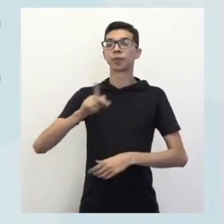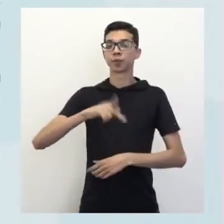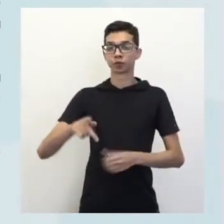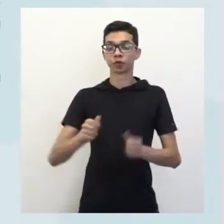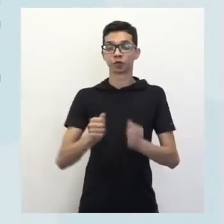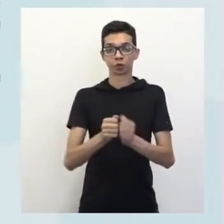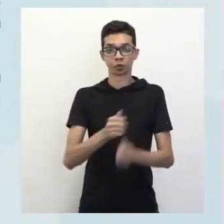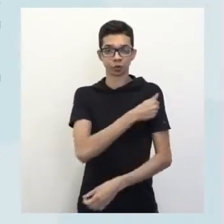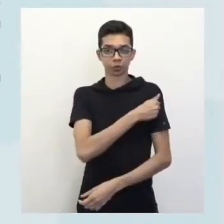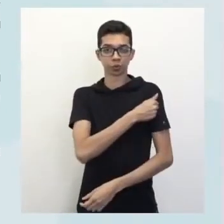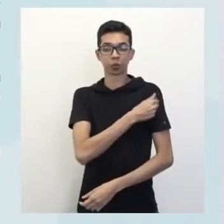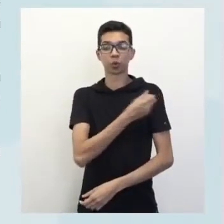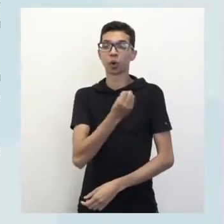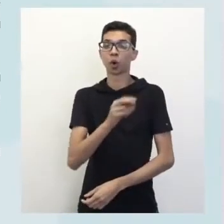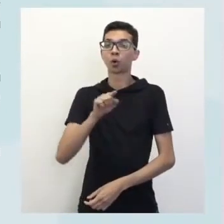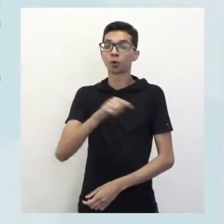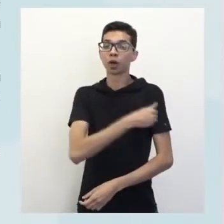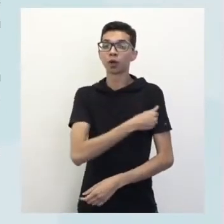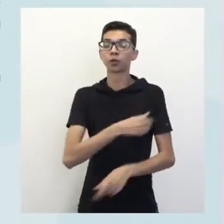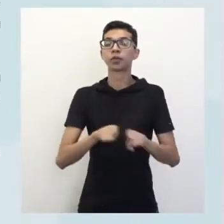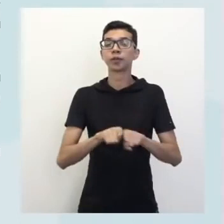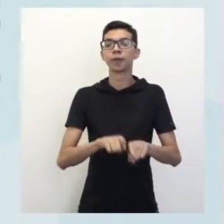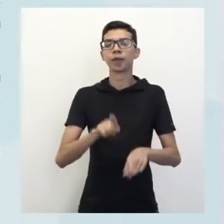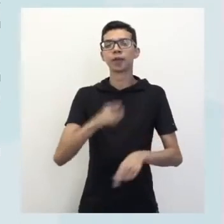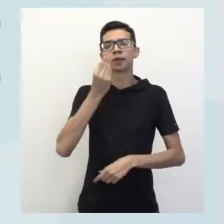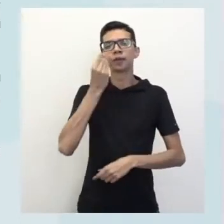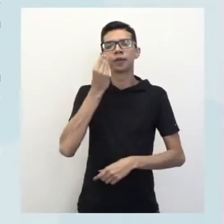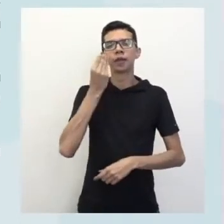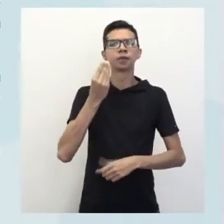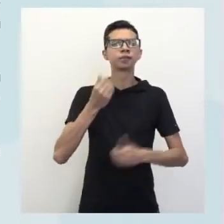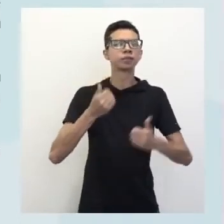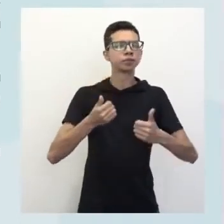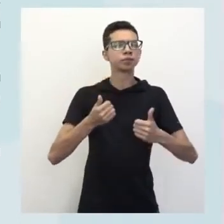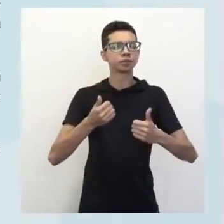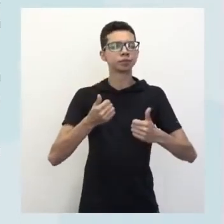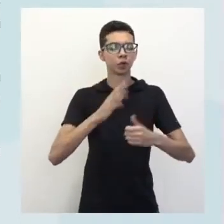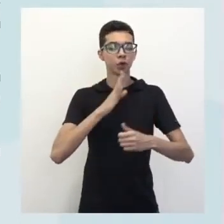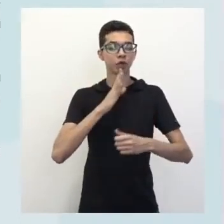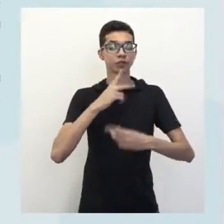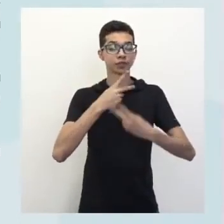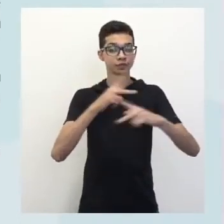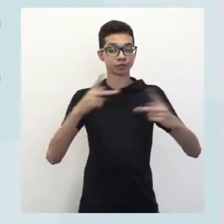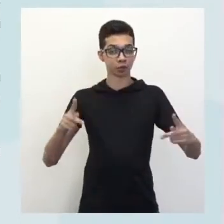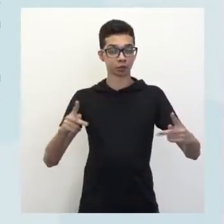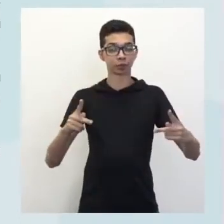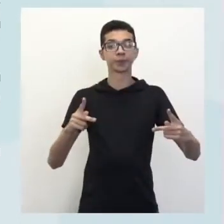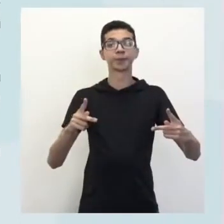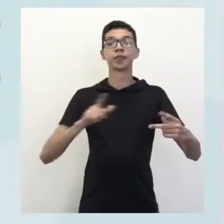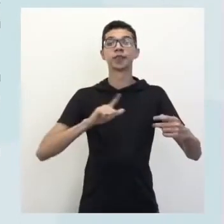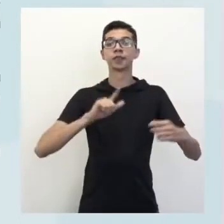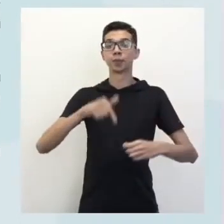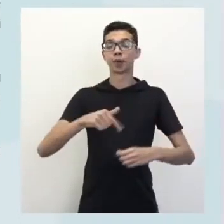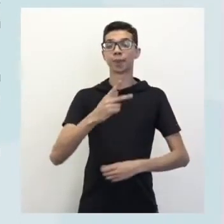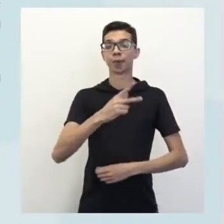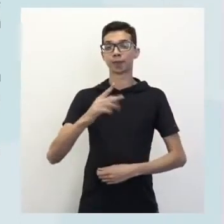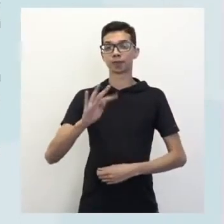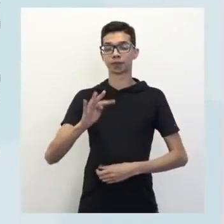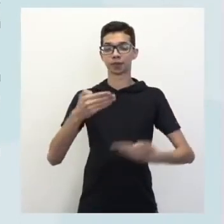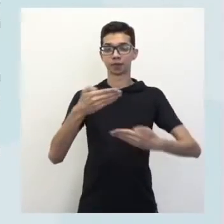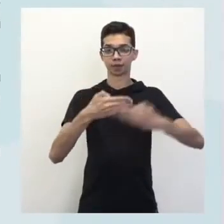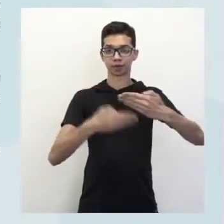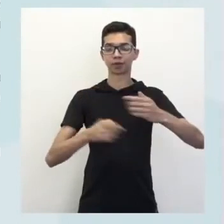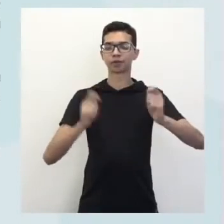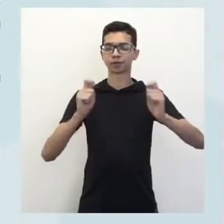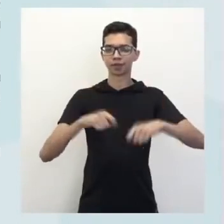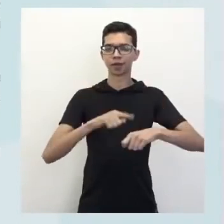alunos, ou você aluno também, para testar os seus conhecimentos. E aí depois vocês podem procurar o nosso PPT, o nosso PowerPoint,